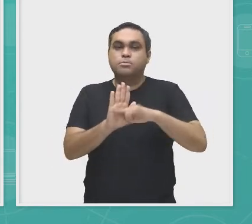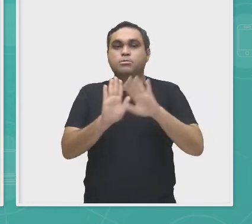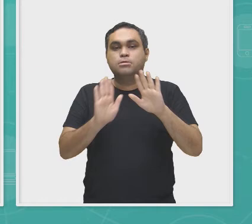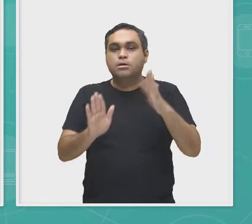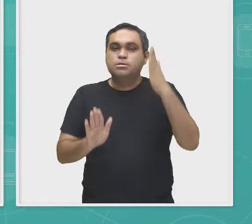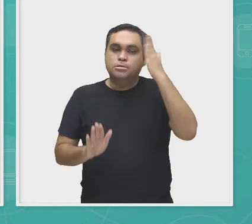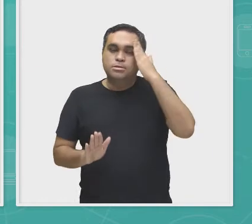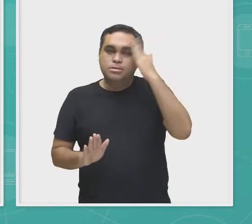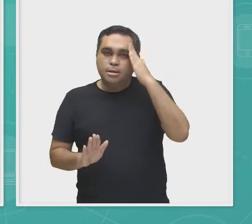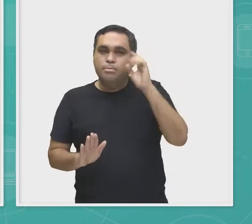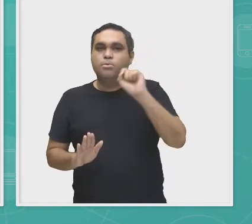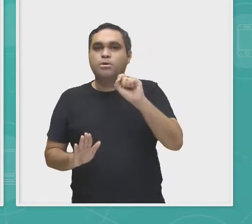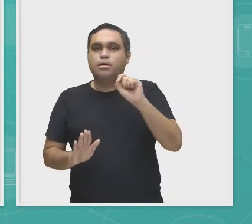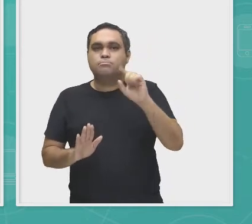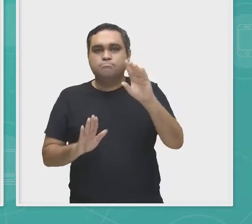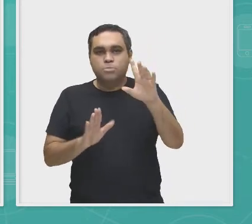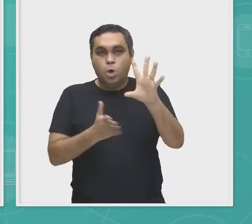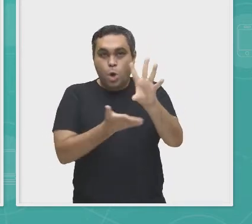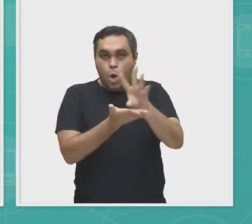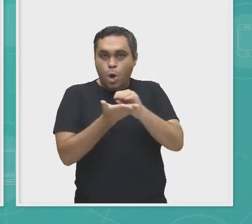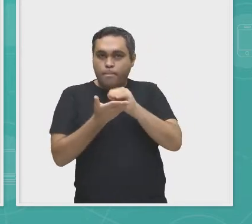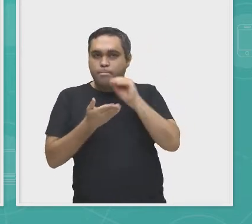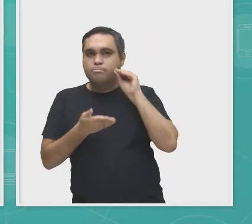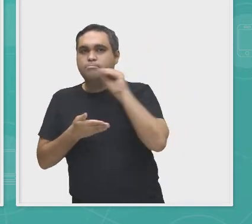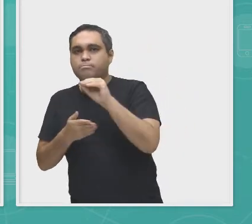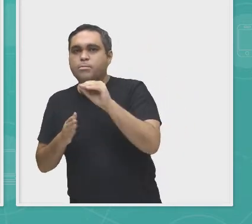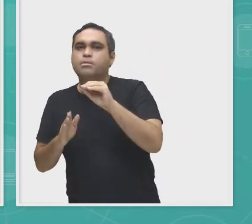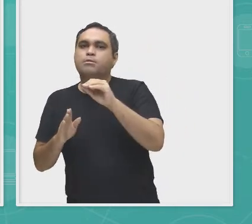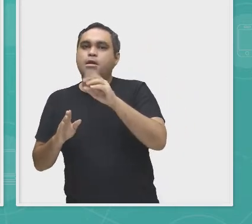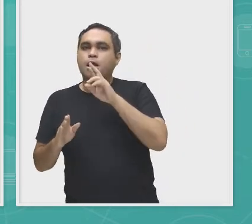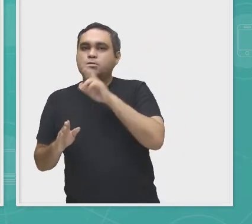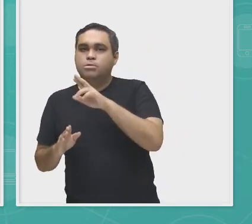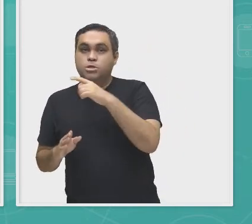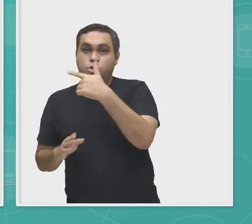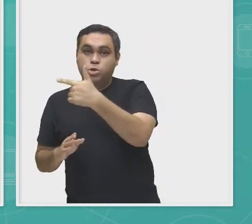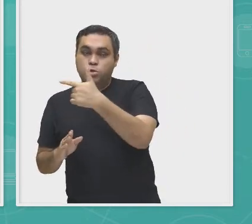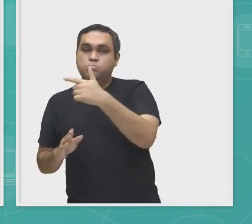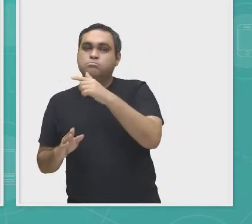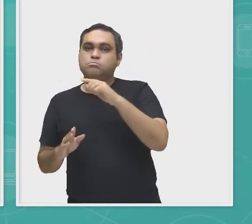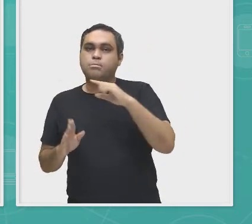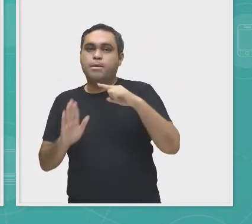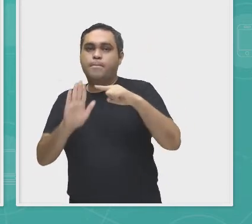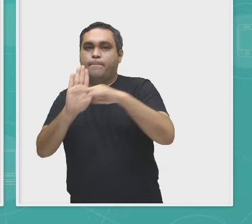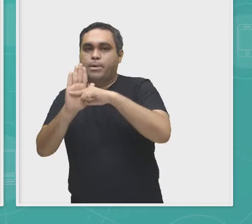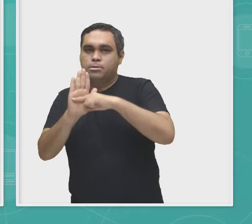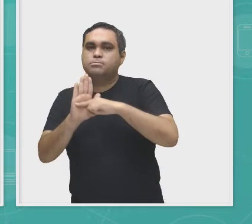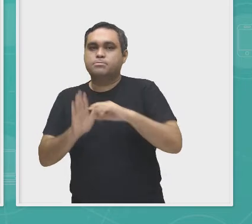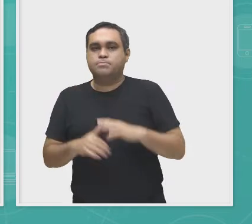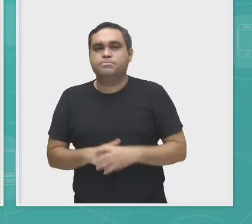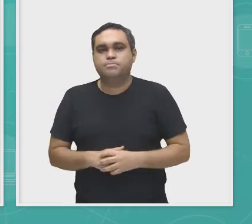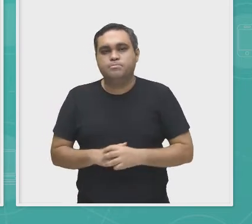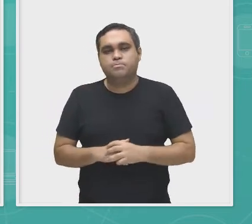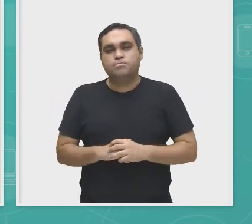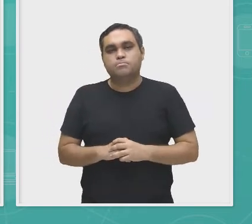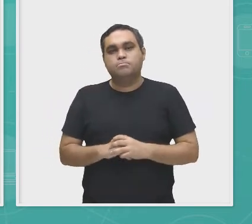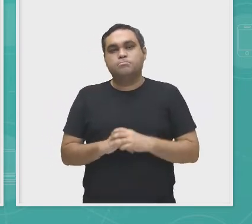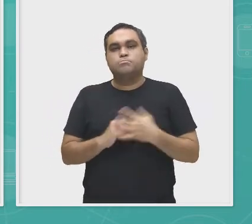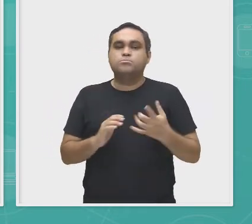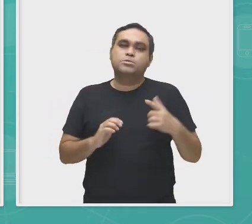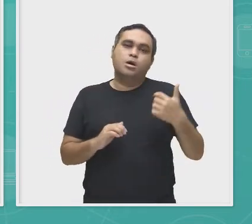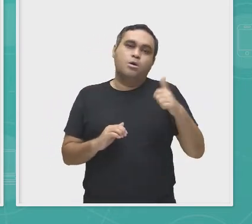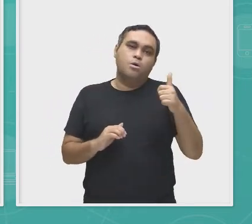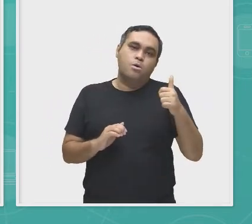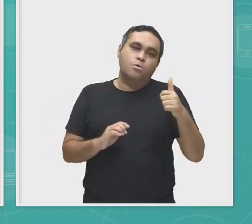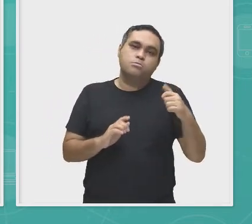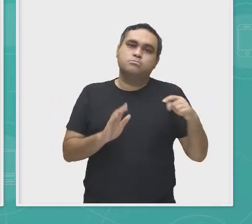a resposta é negativa, correto? E 9 menos 11, 11 menos 9, menos